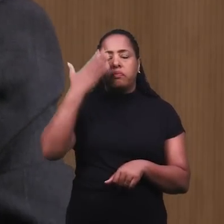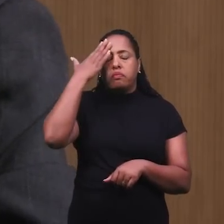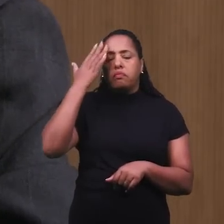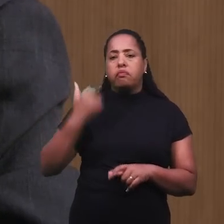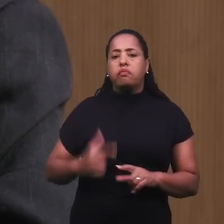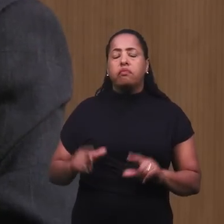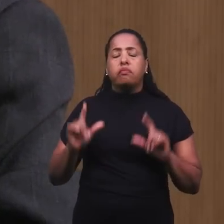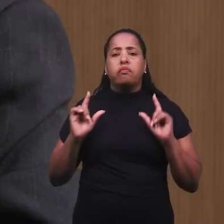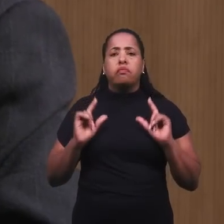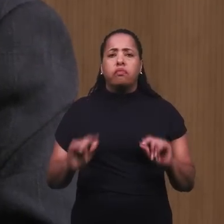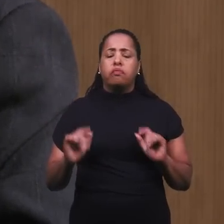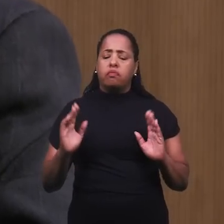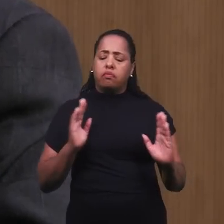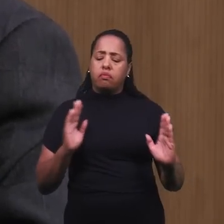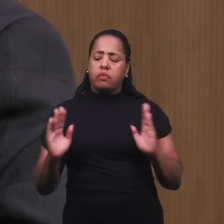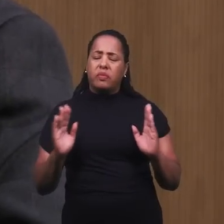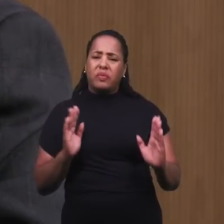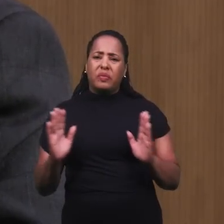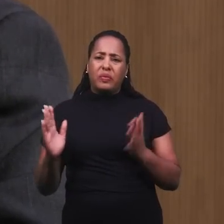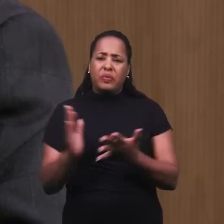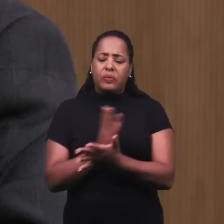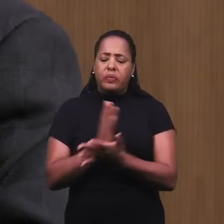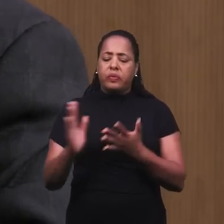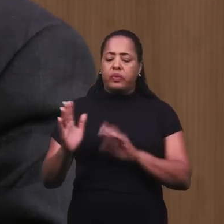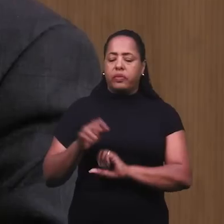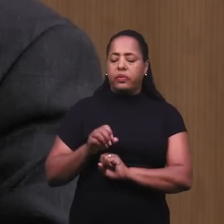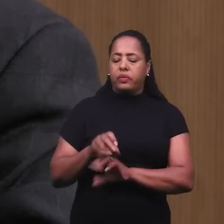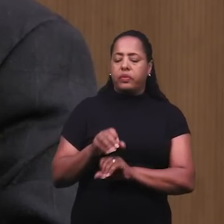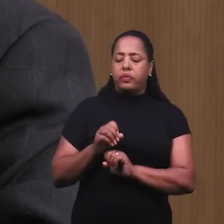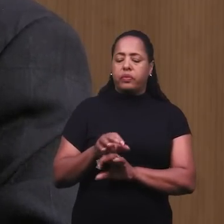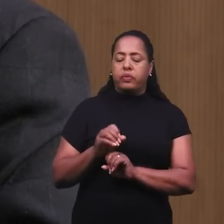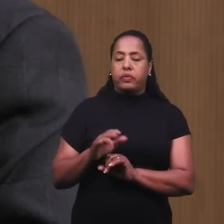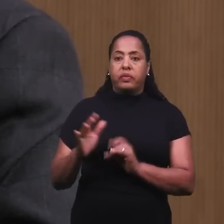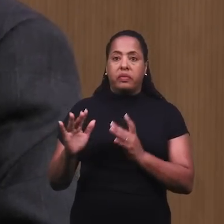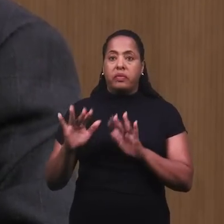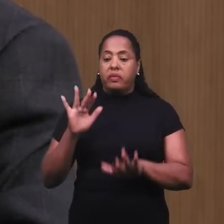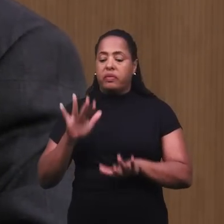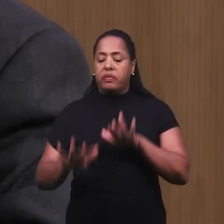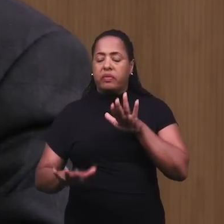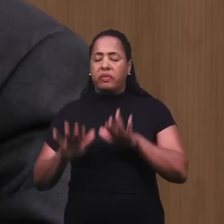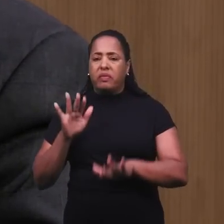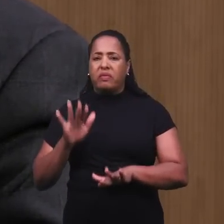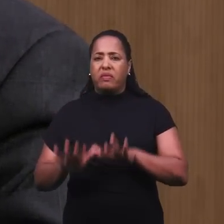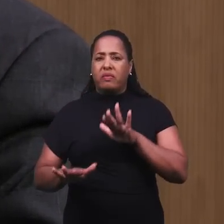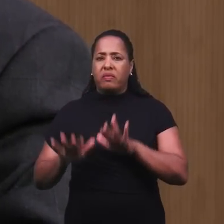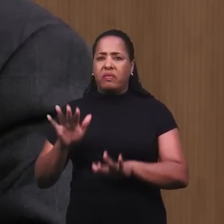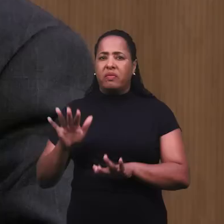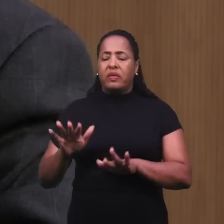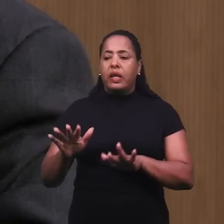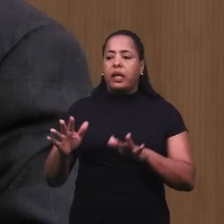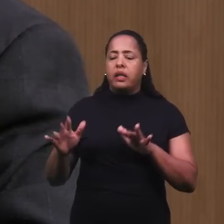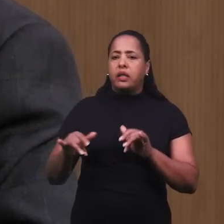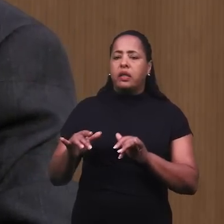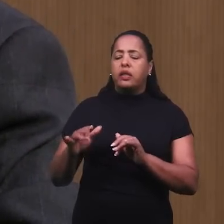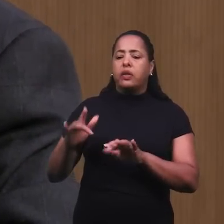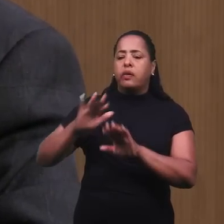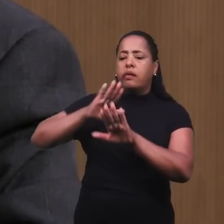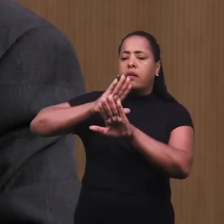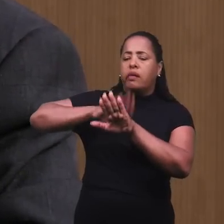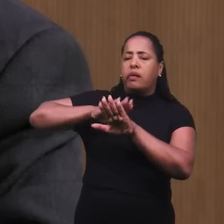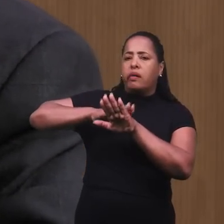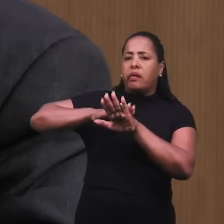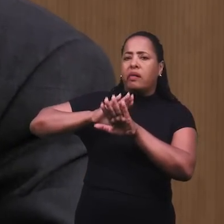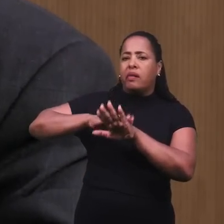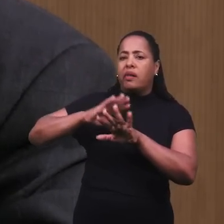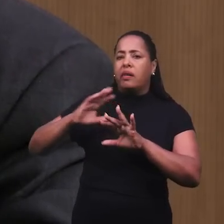sabe que um determinado ensino, ele pode, algumas vezes, ser carregado por alguma